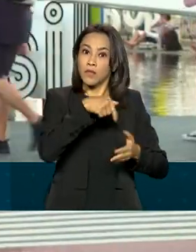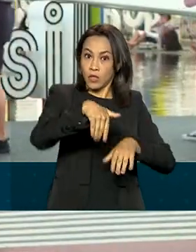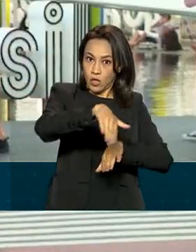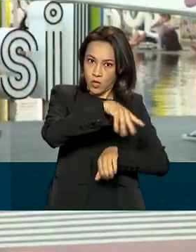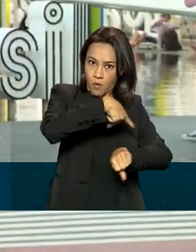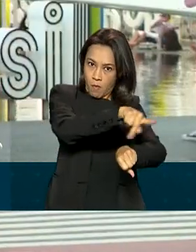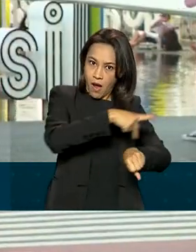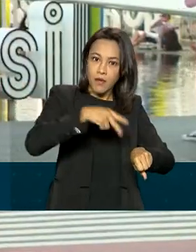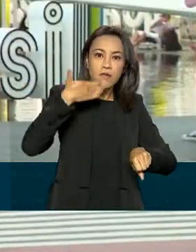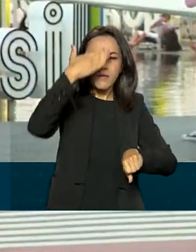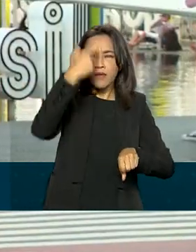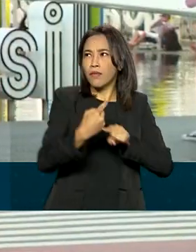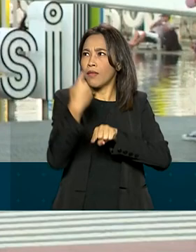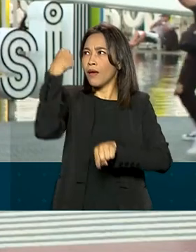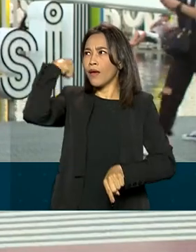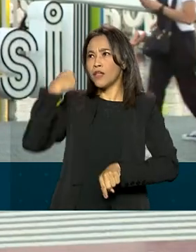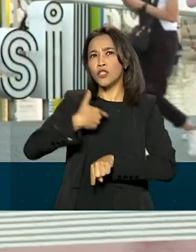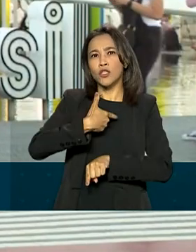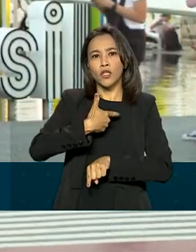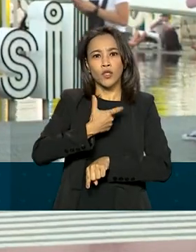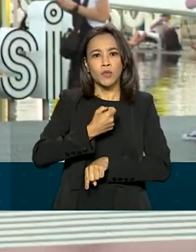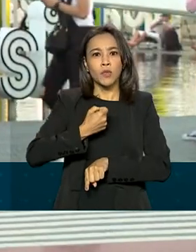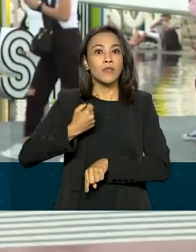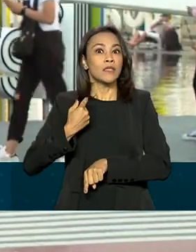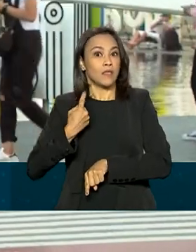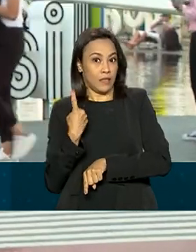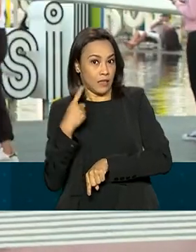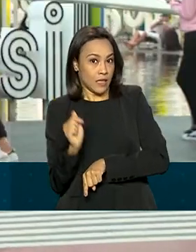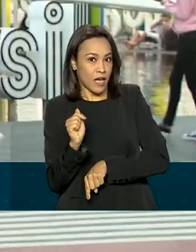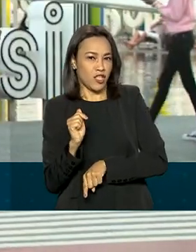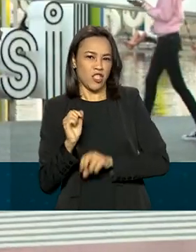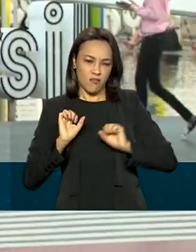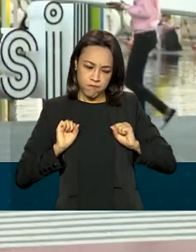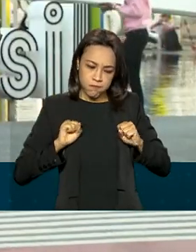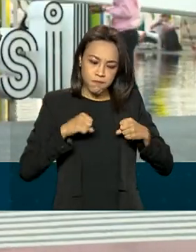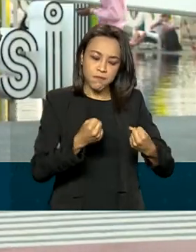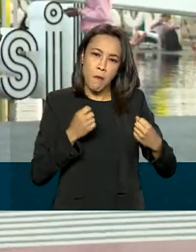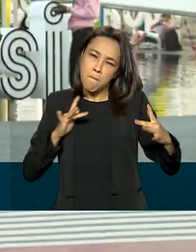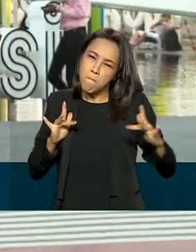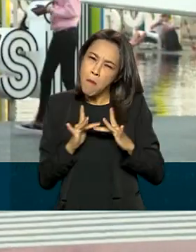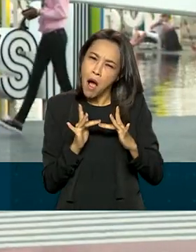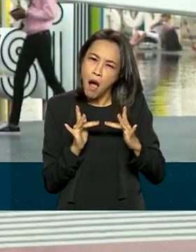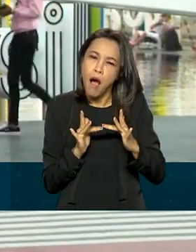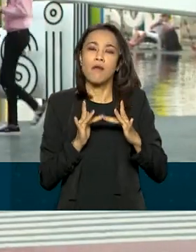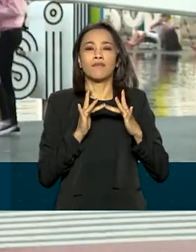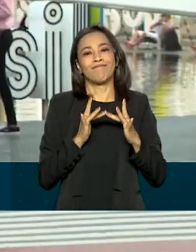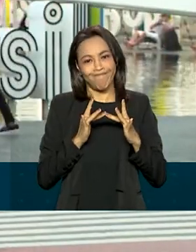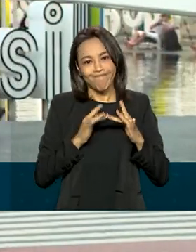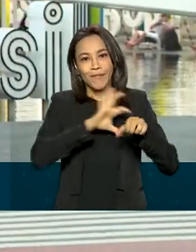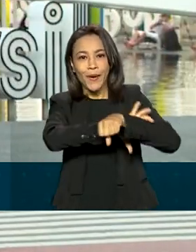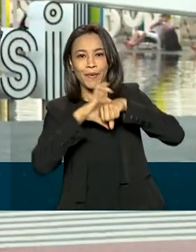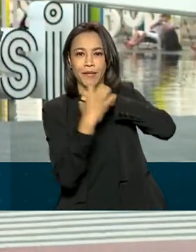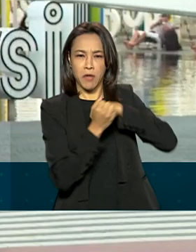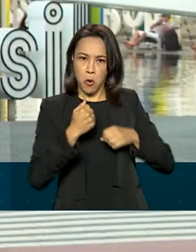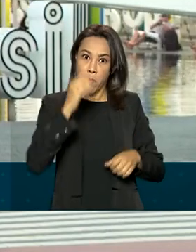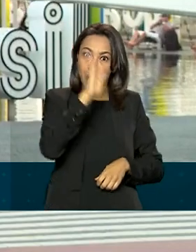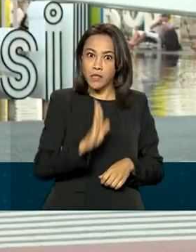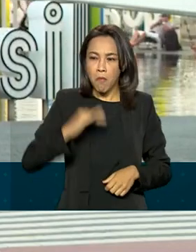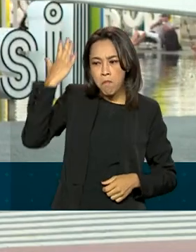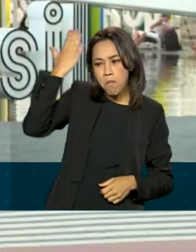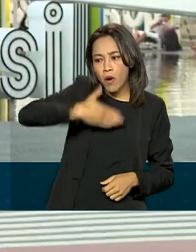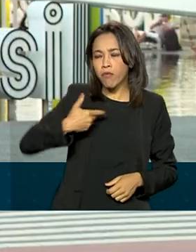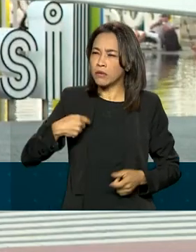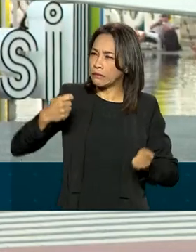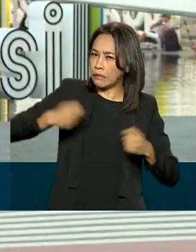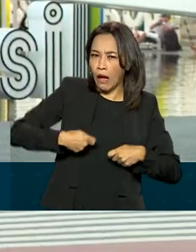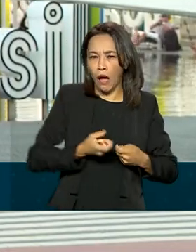desde 2017 e se intensificou com a pandemia, quando o Brasil comprovou a sua capacidade de